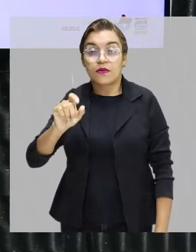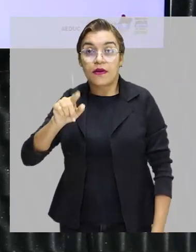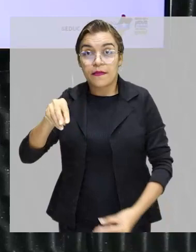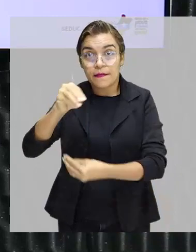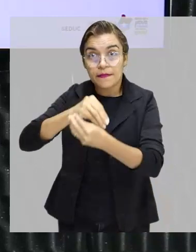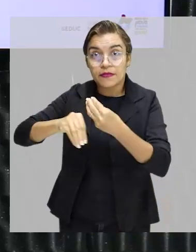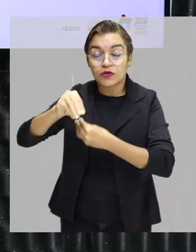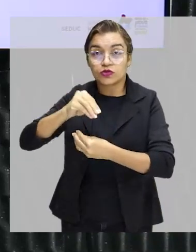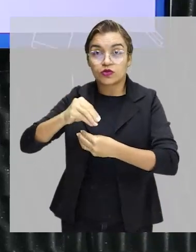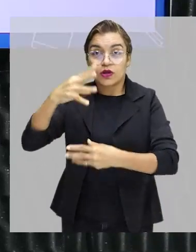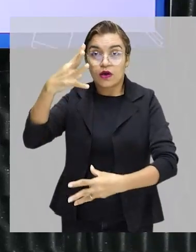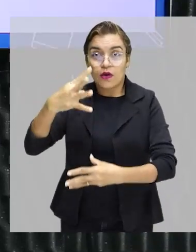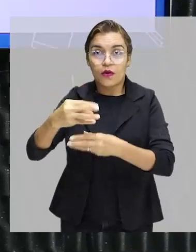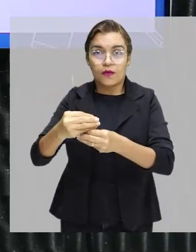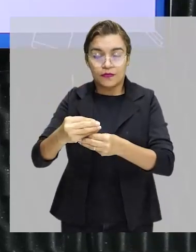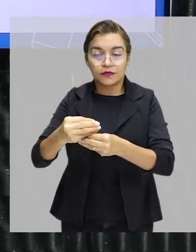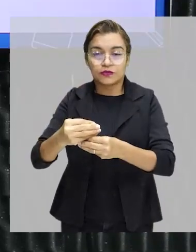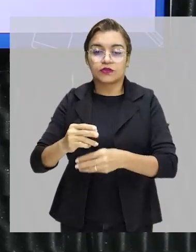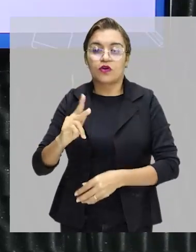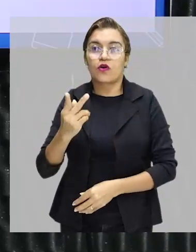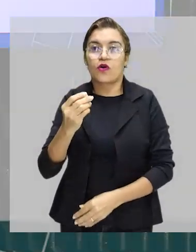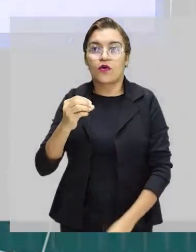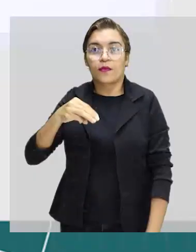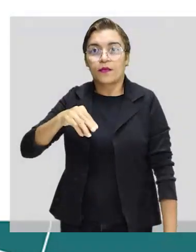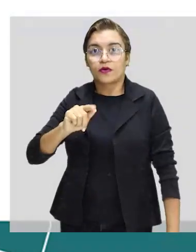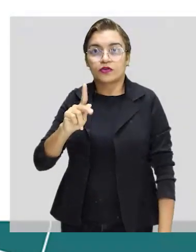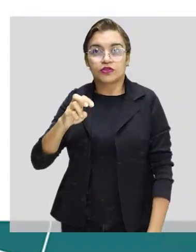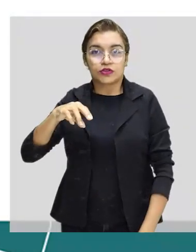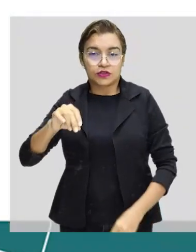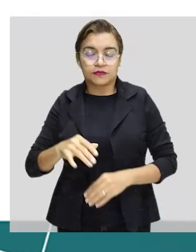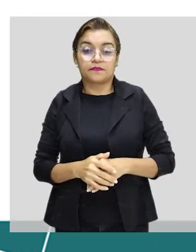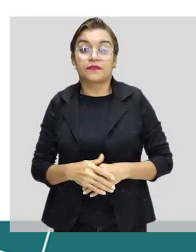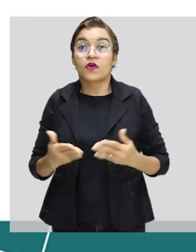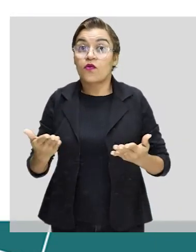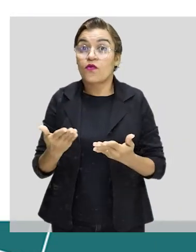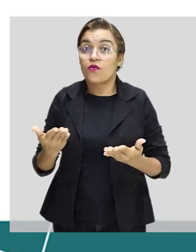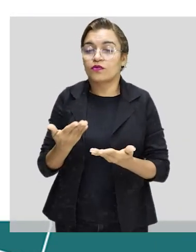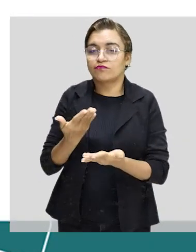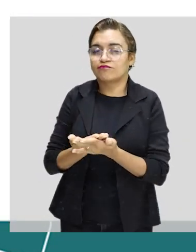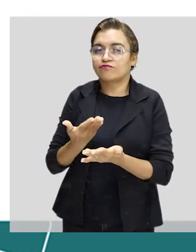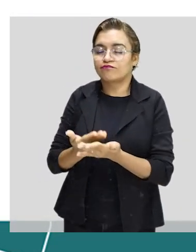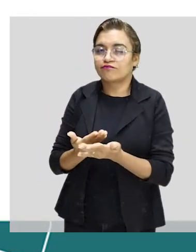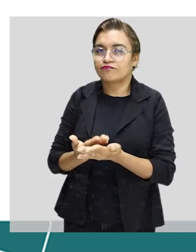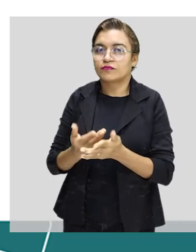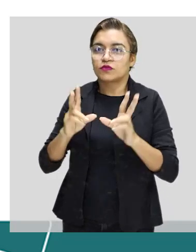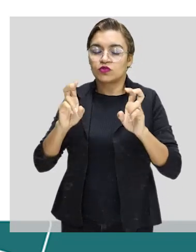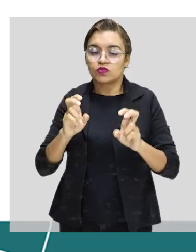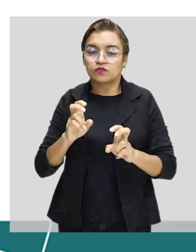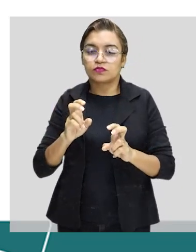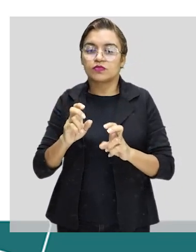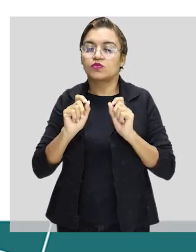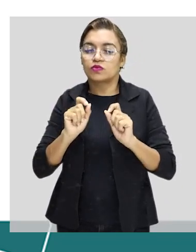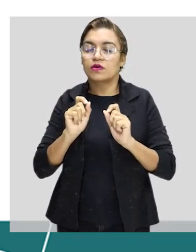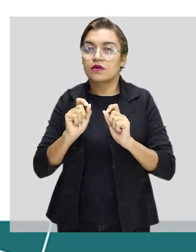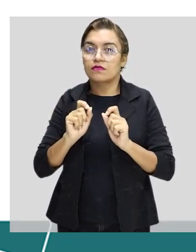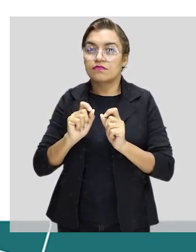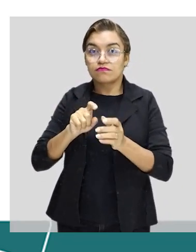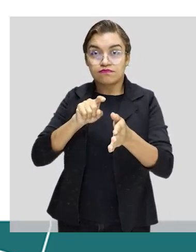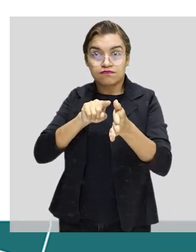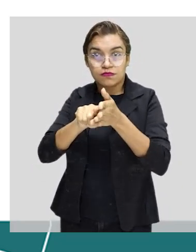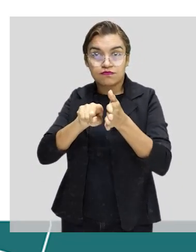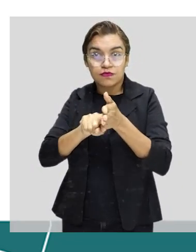no vídeo de hoje, nós vamos abordar as soluções através da resolução de